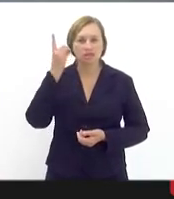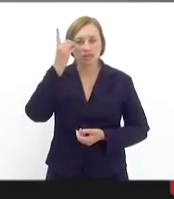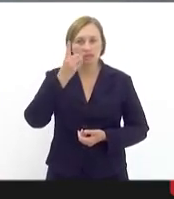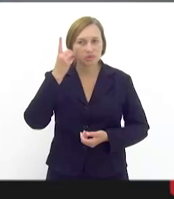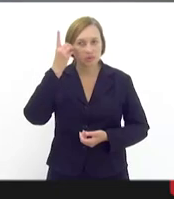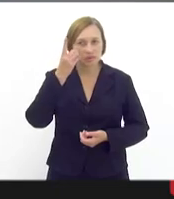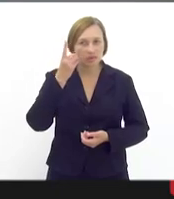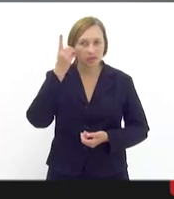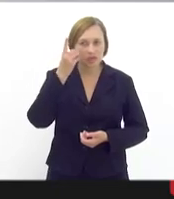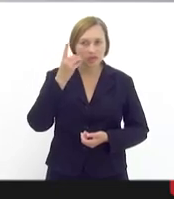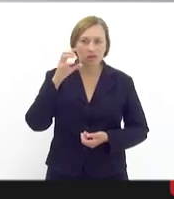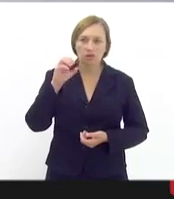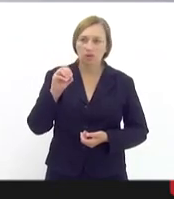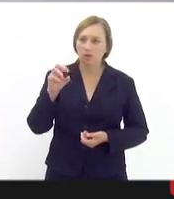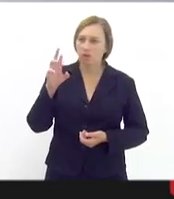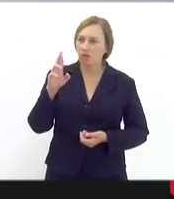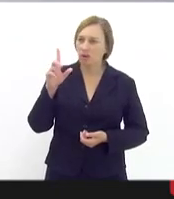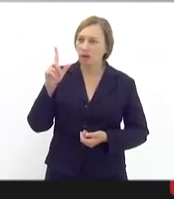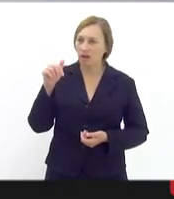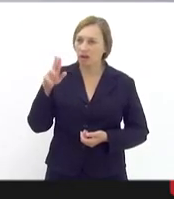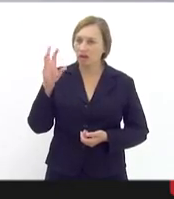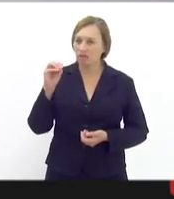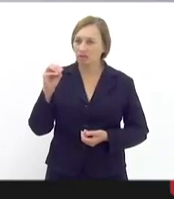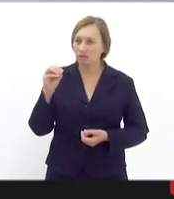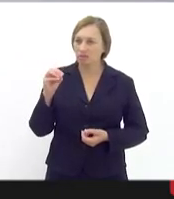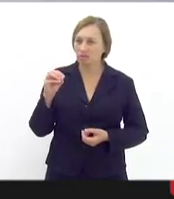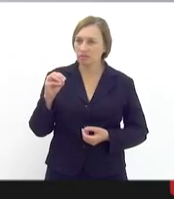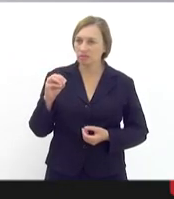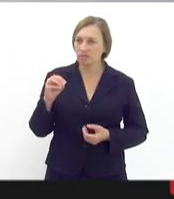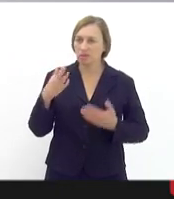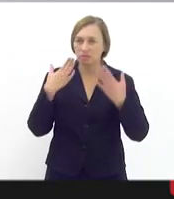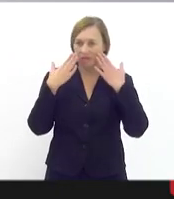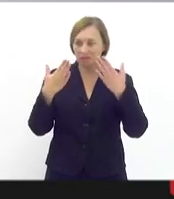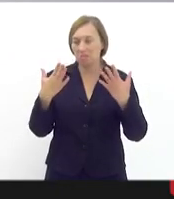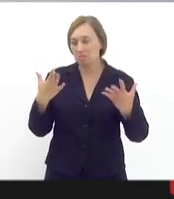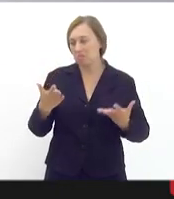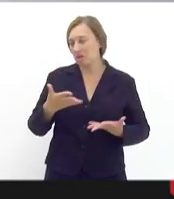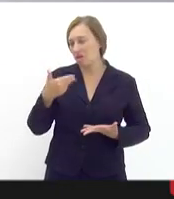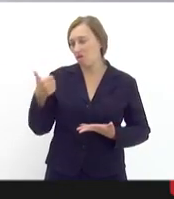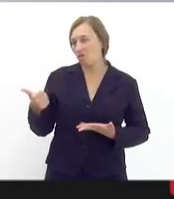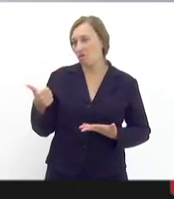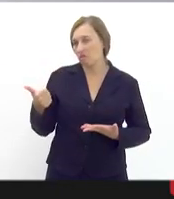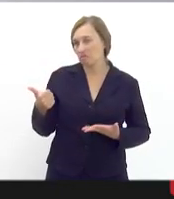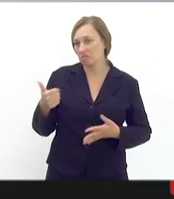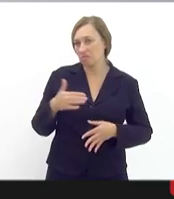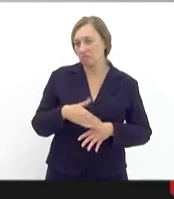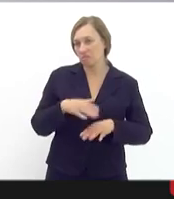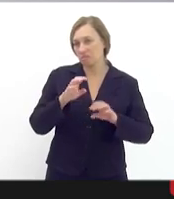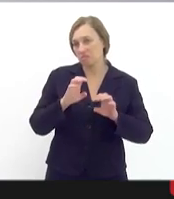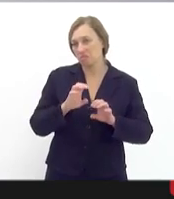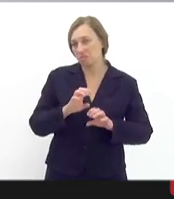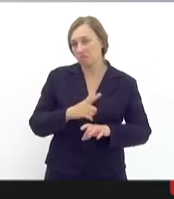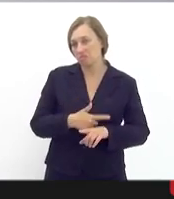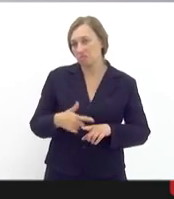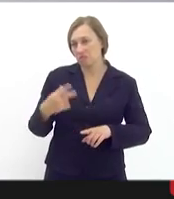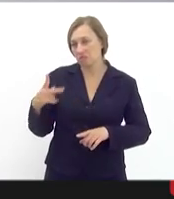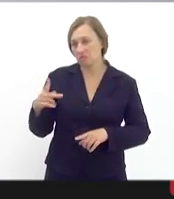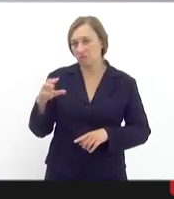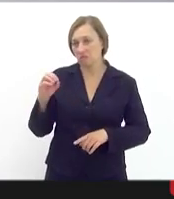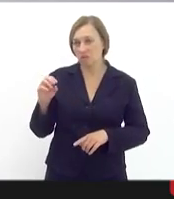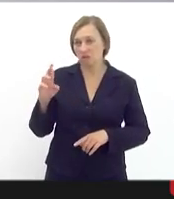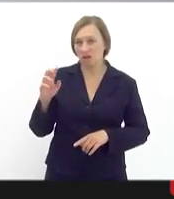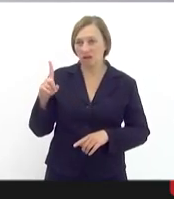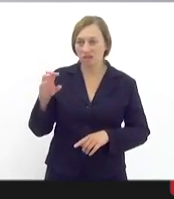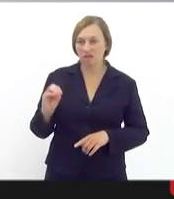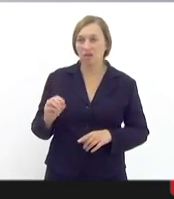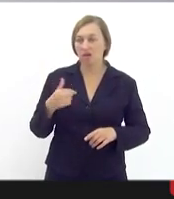relator. Não consigo fazer uma apresentação melhor, né, mais delicada que a sua com o Orlando, que eu